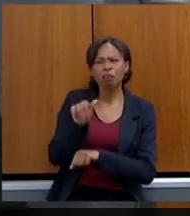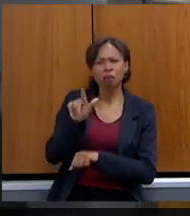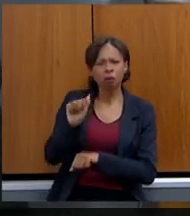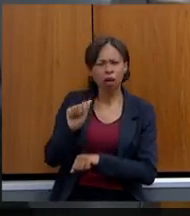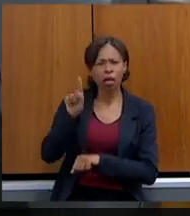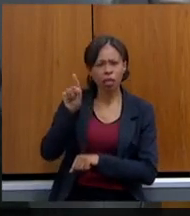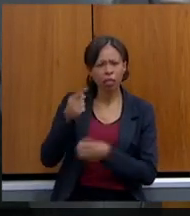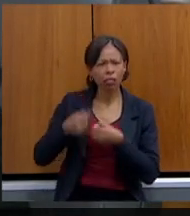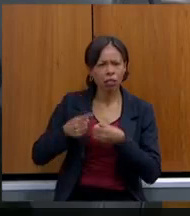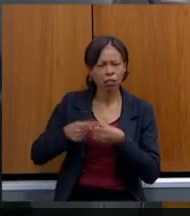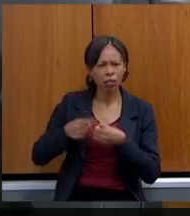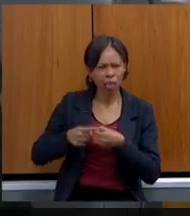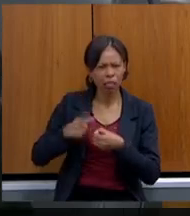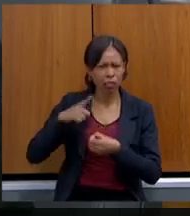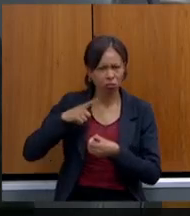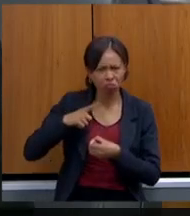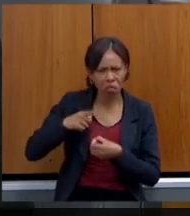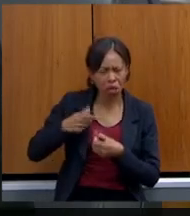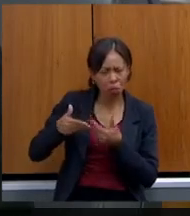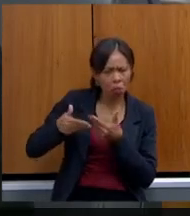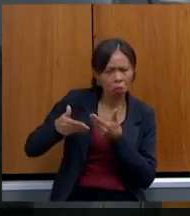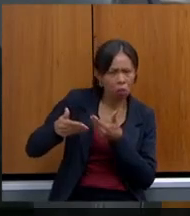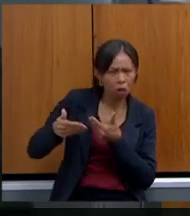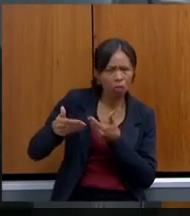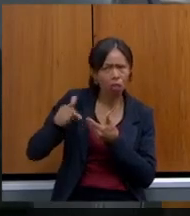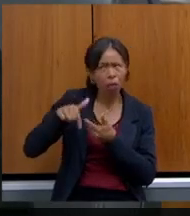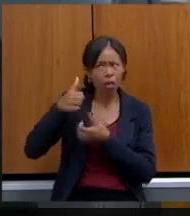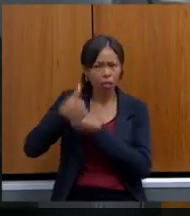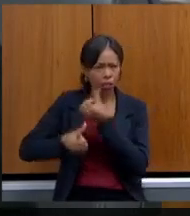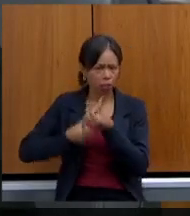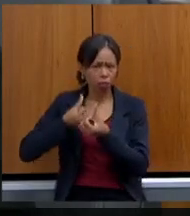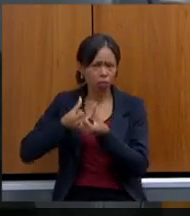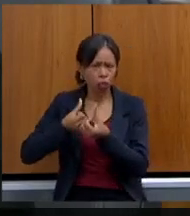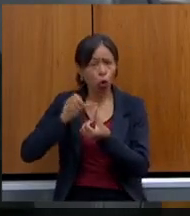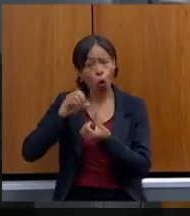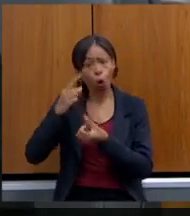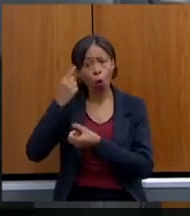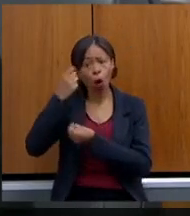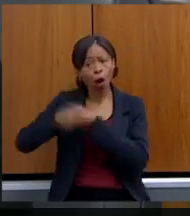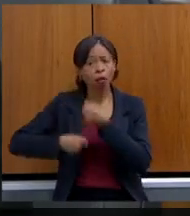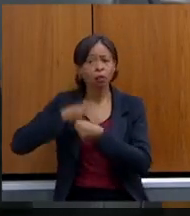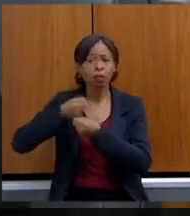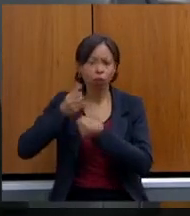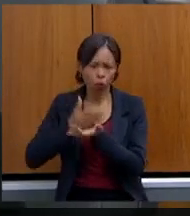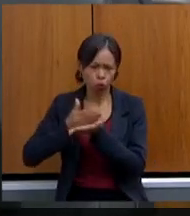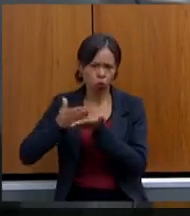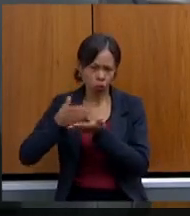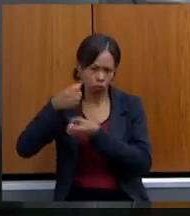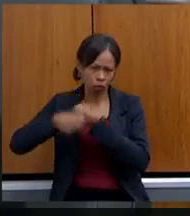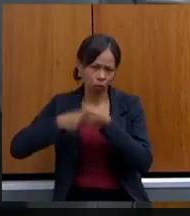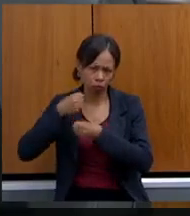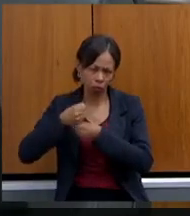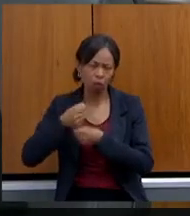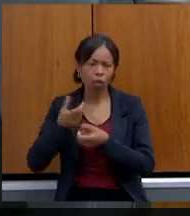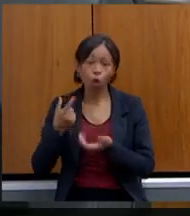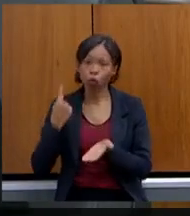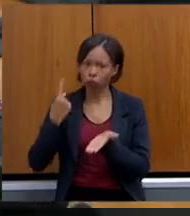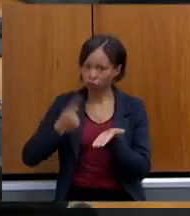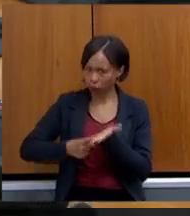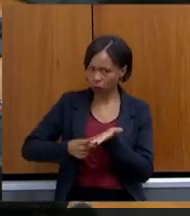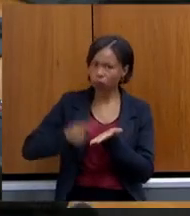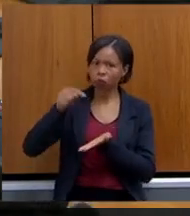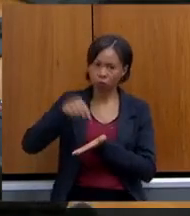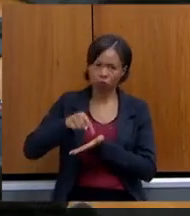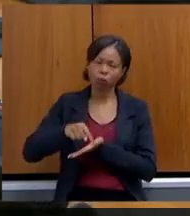do programa trilha de futuro de educação profissional se não para esse semestre agora se inicia para o início do ano que vem tá a gente já faz esse compromisso